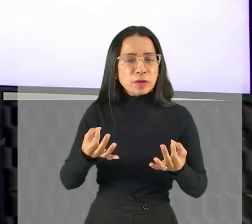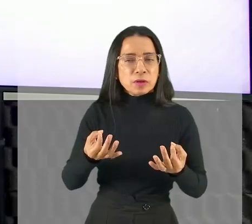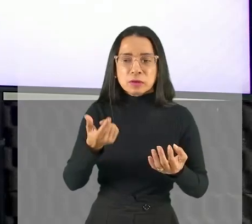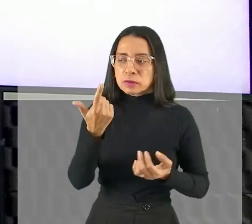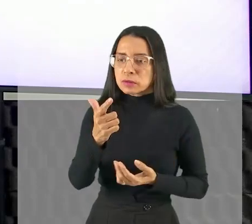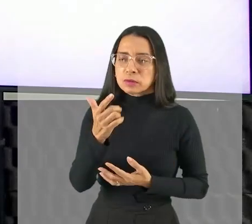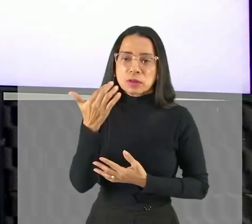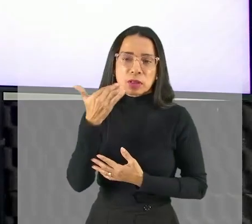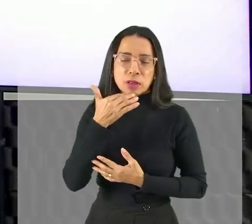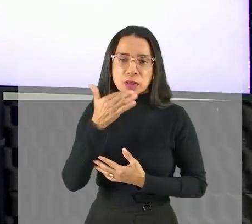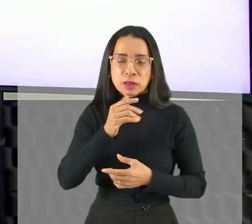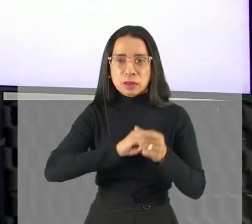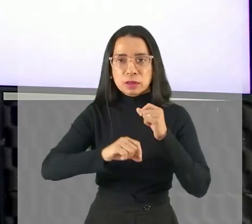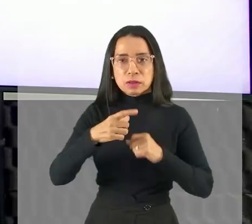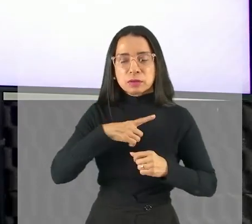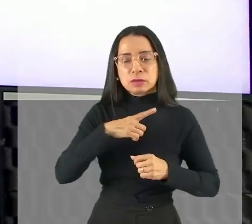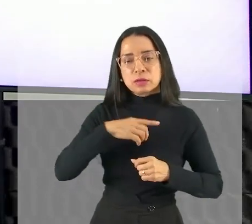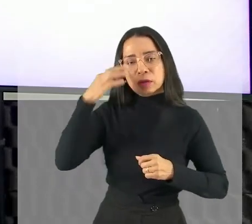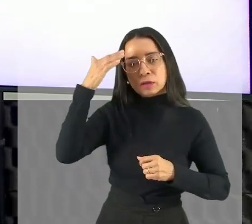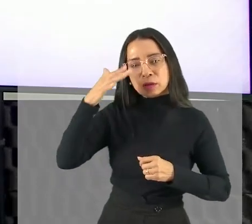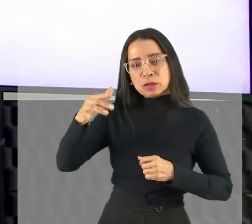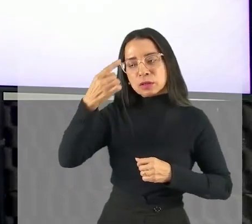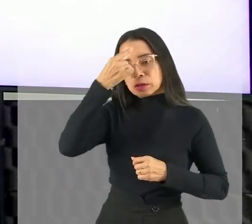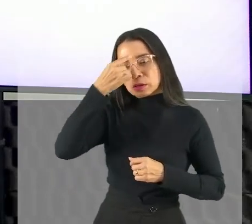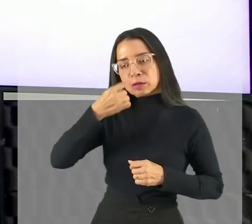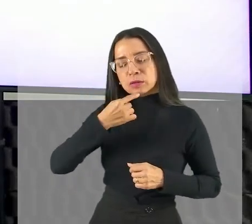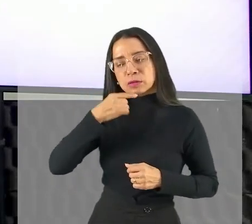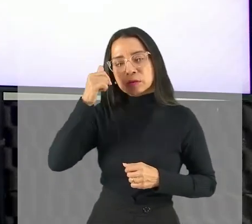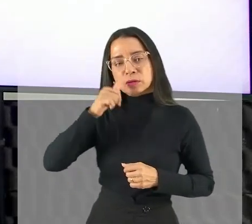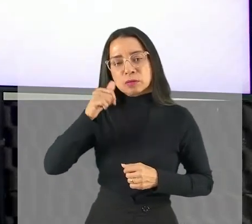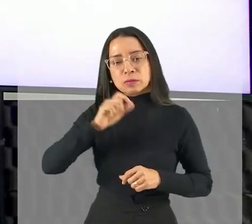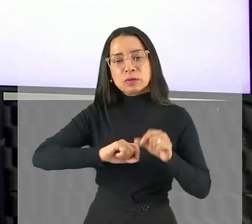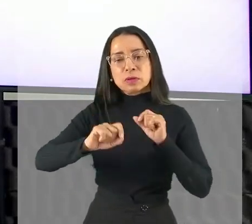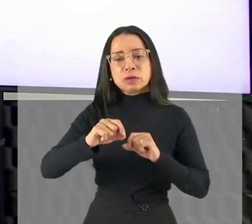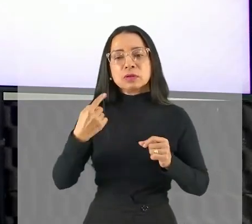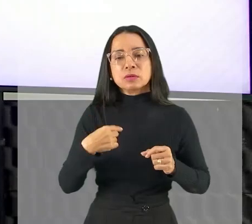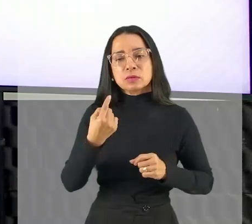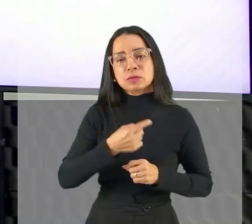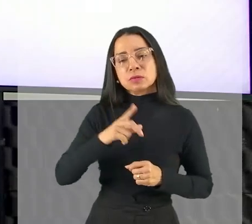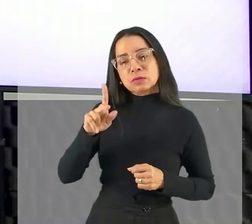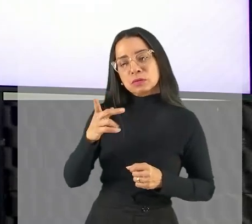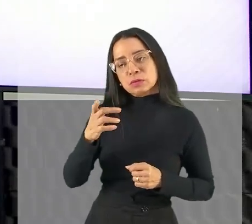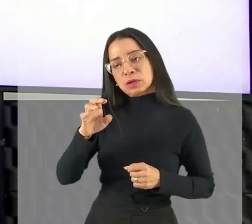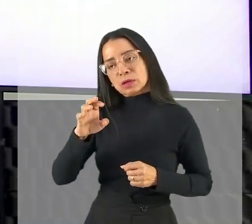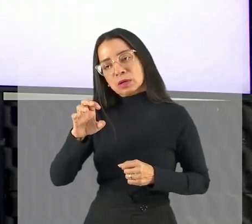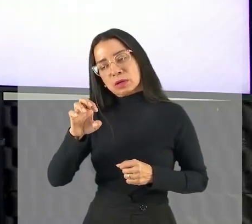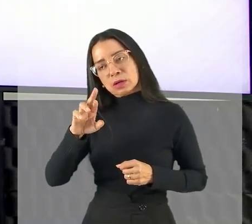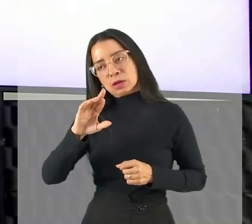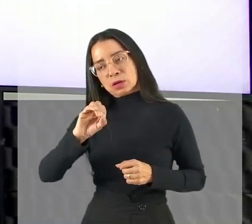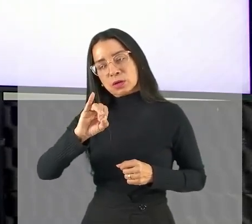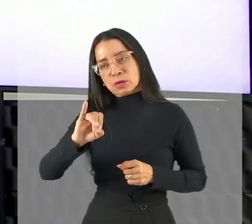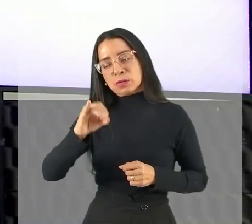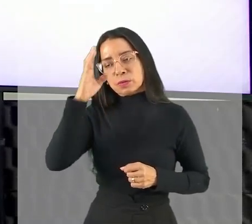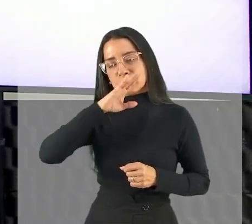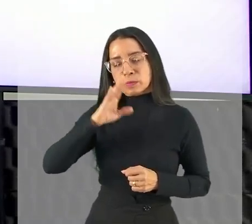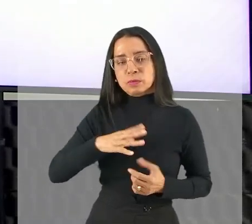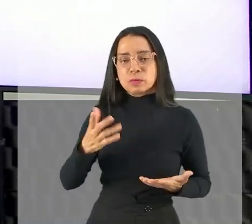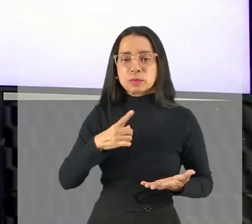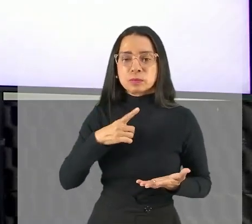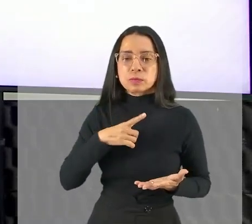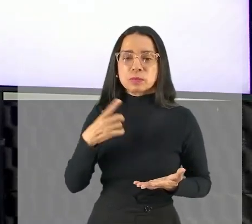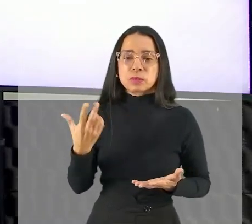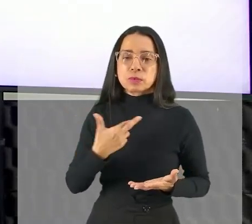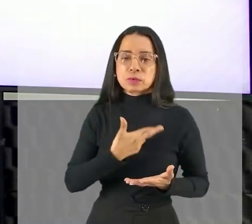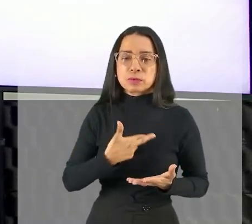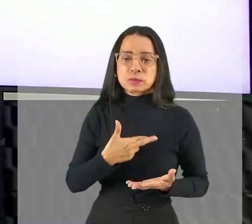defeito. Então há uma idealização da figura da mulher. E no caso aqui, quem é o nosso herói brasileiro que a gente traz aqui para o romantismo enquanto primeira geração?